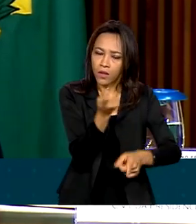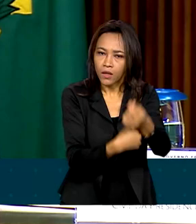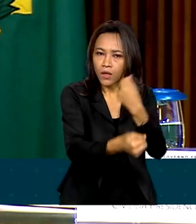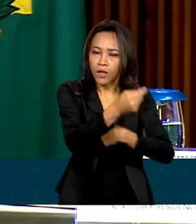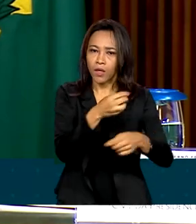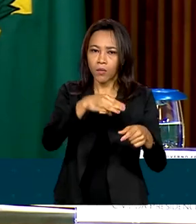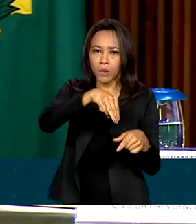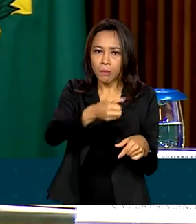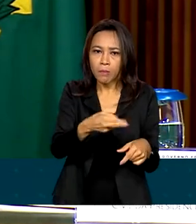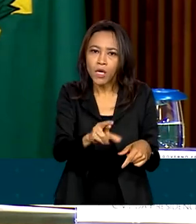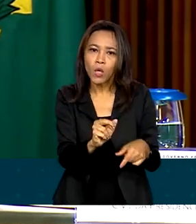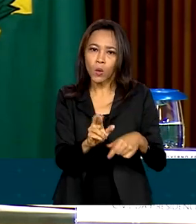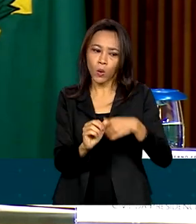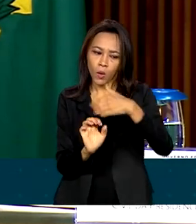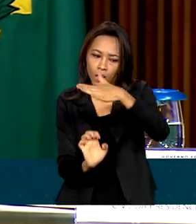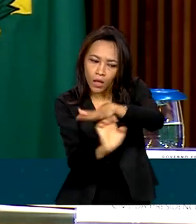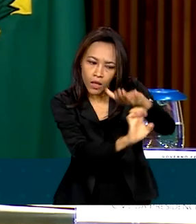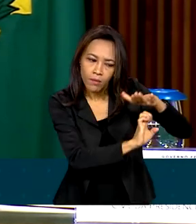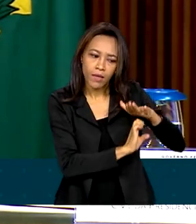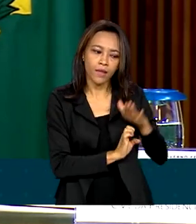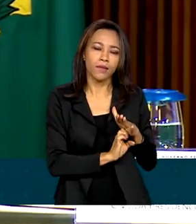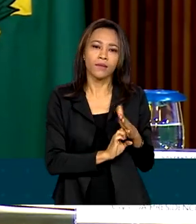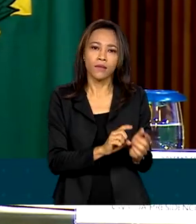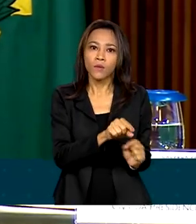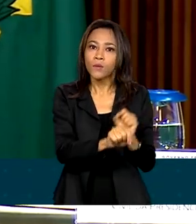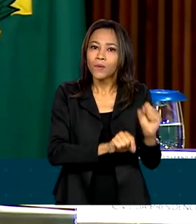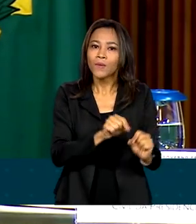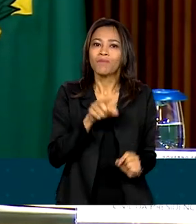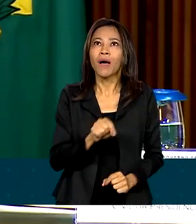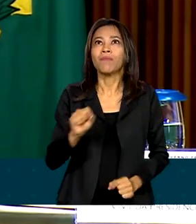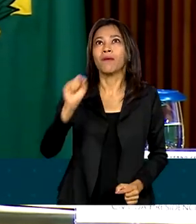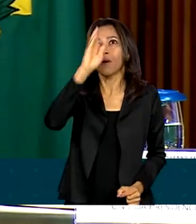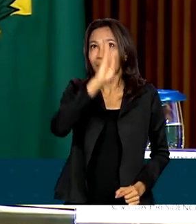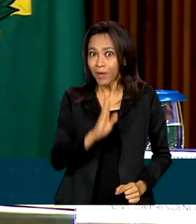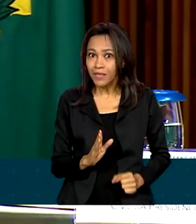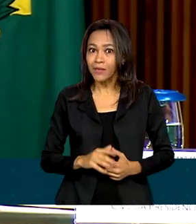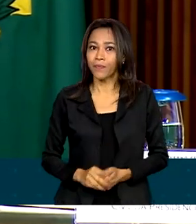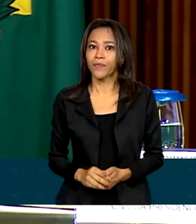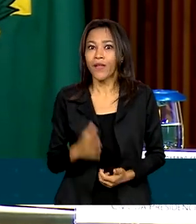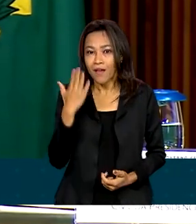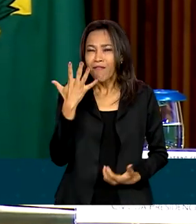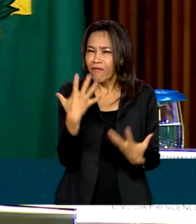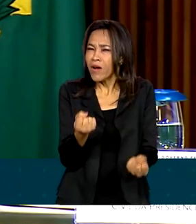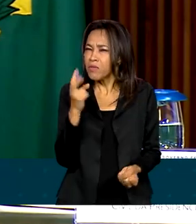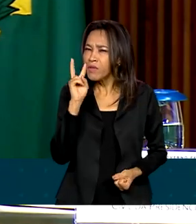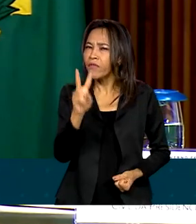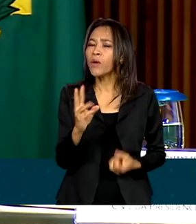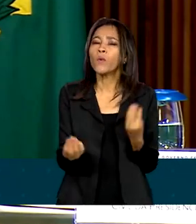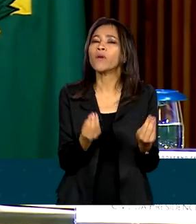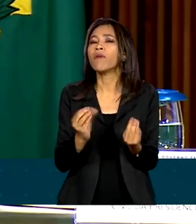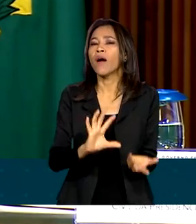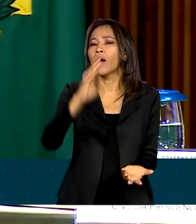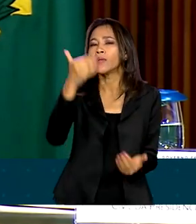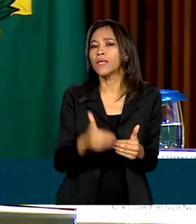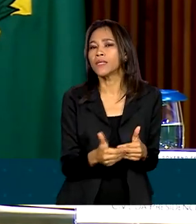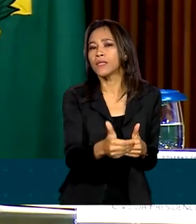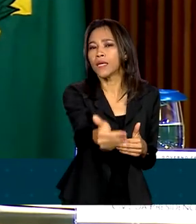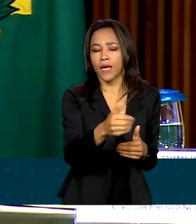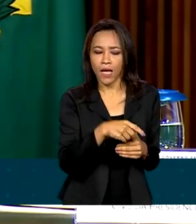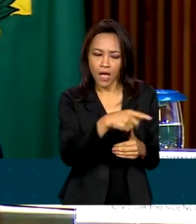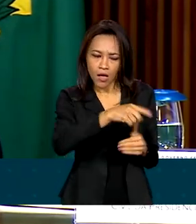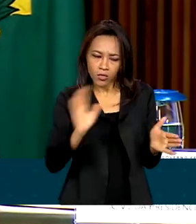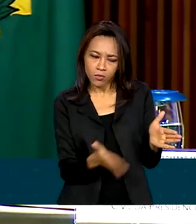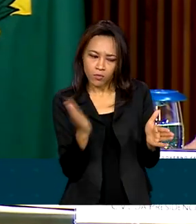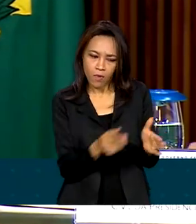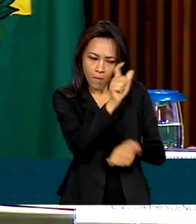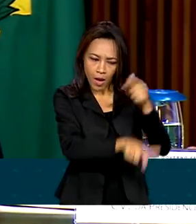pequena e média, começar a acontecer nos incôndios desse país. Vamos ver o que vai acontecer quando as pessoas começarem a produzir mais, quando as